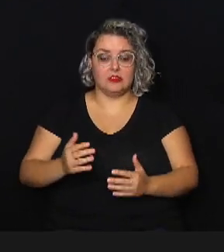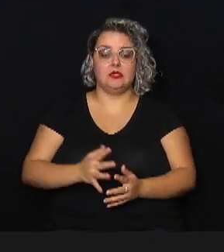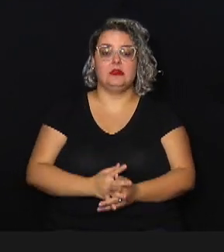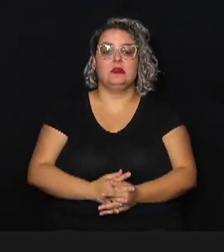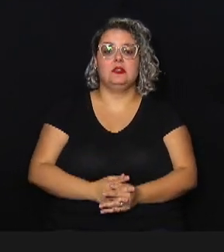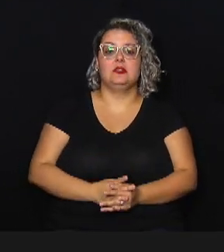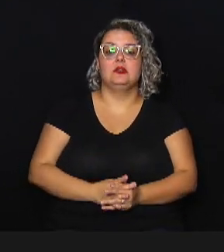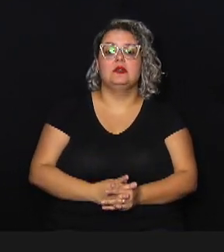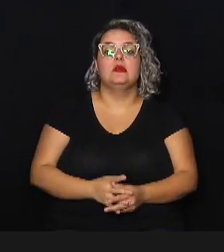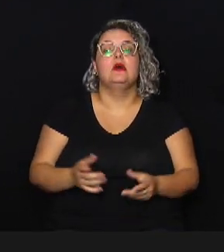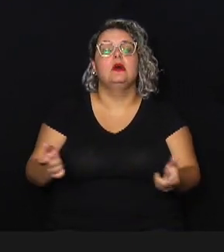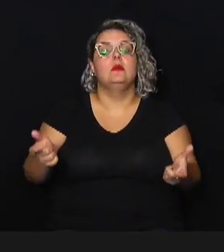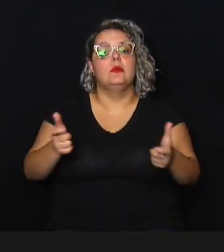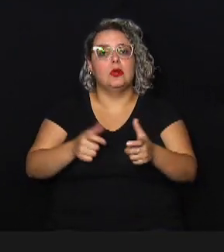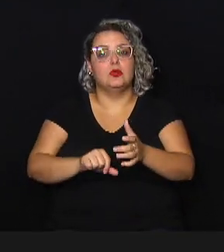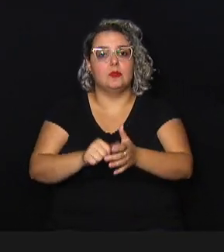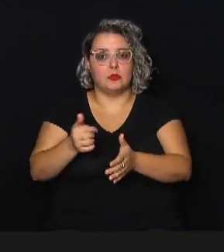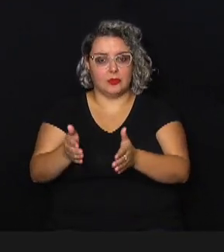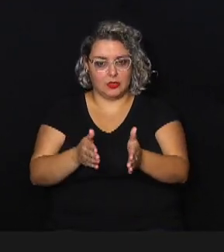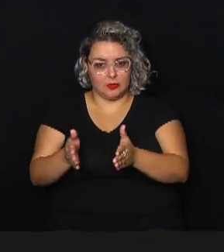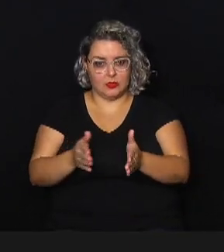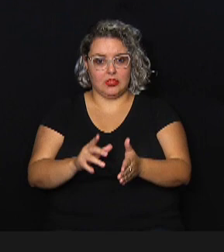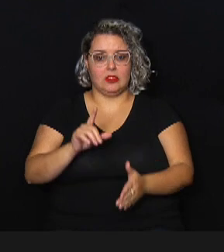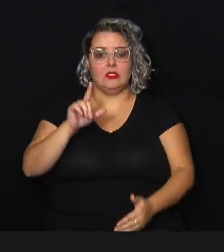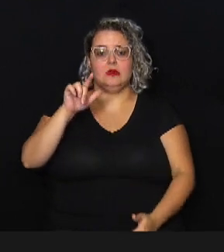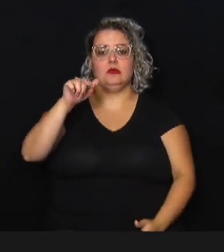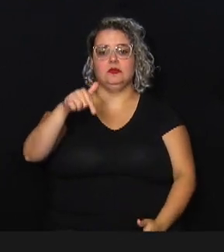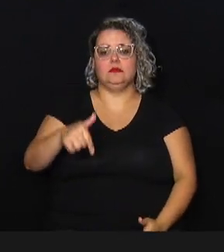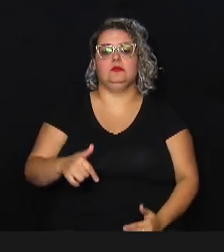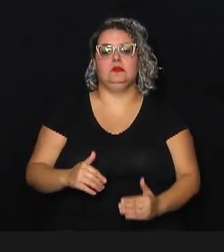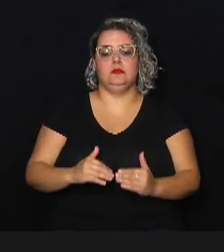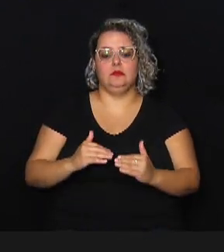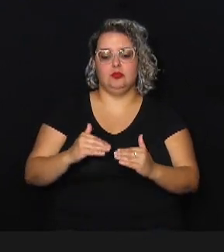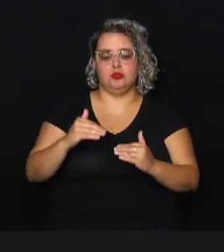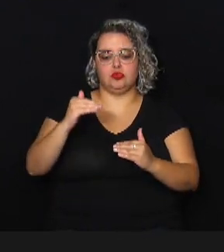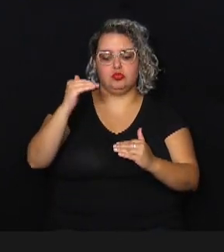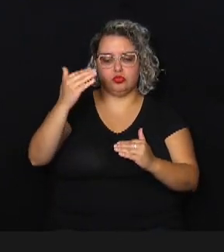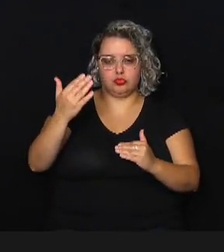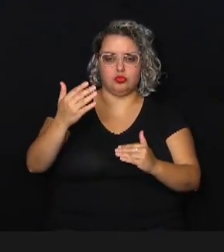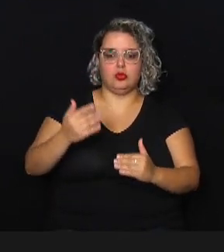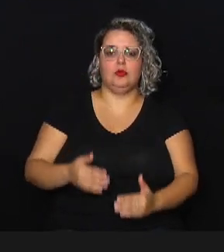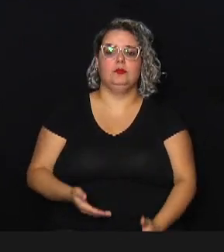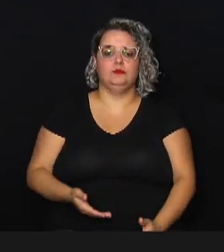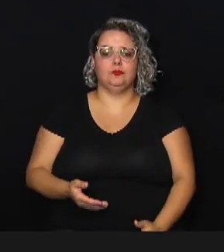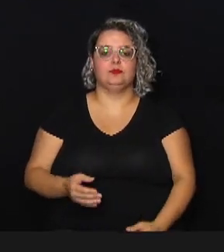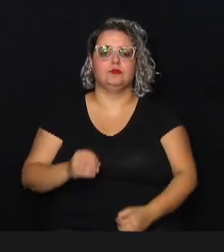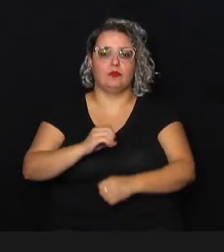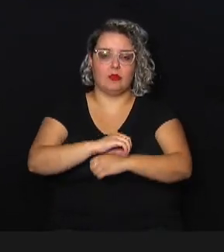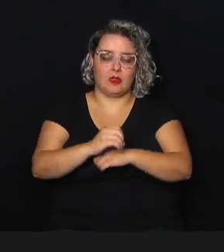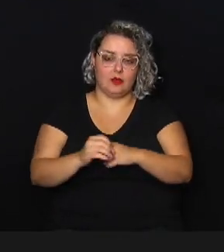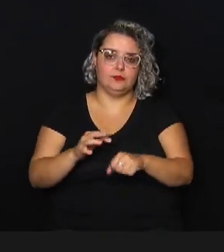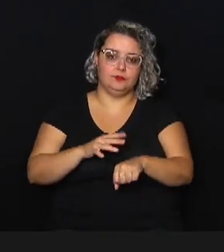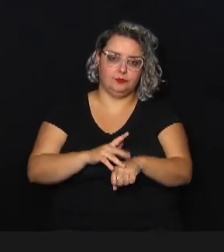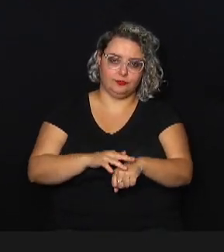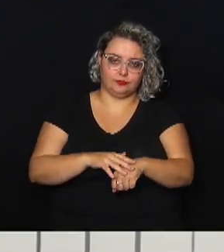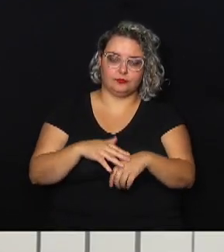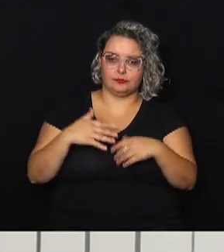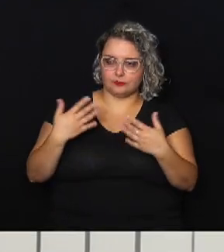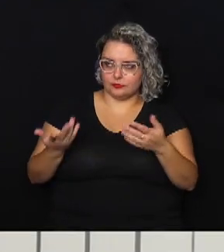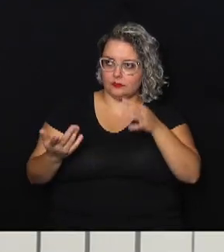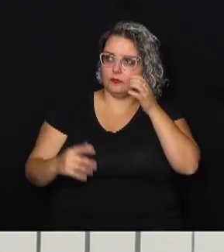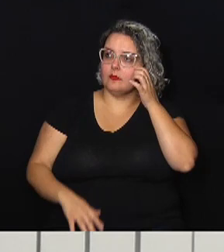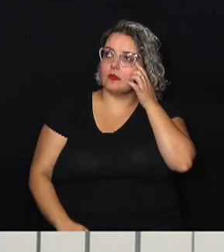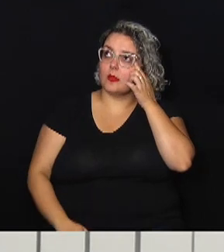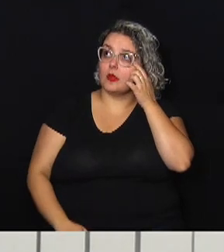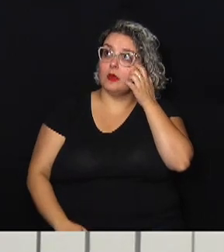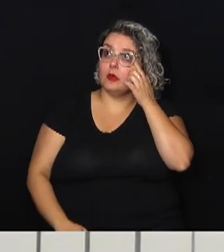acabam caindo num primeiro momento, e depois eles se elevam às custas de células doentes. Agora você disse aí